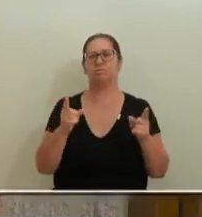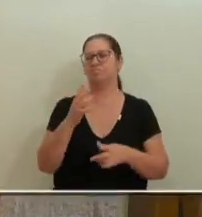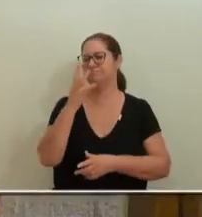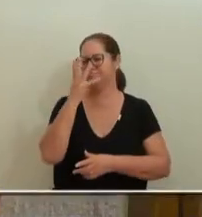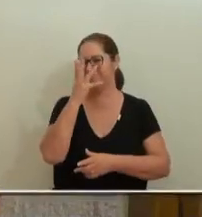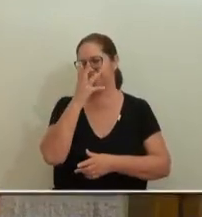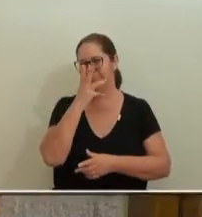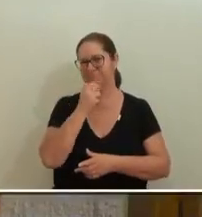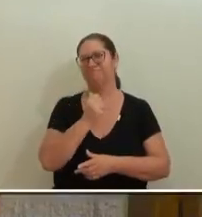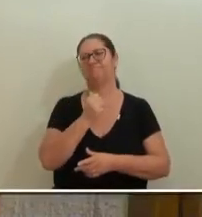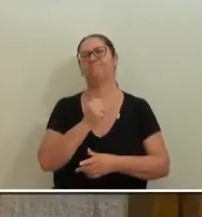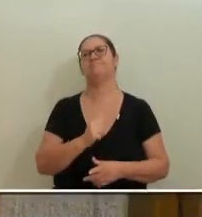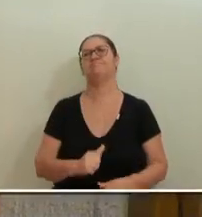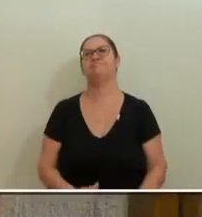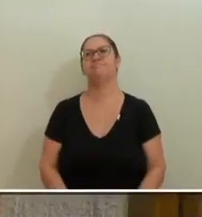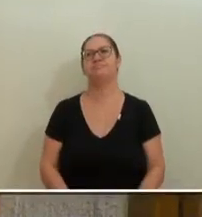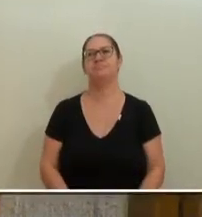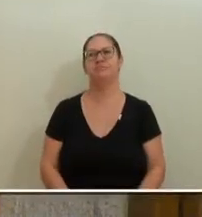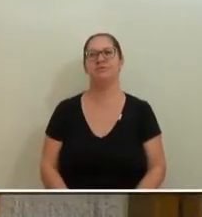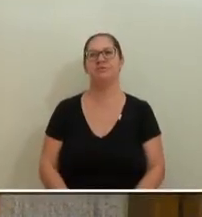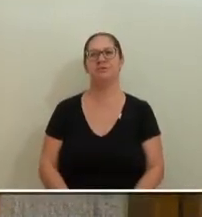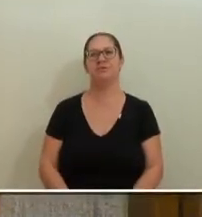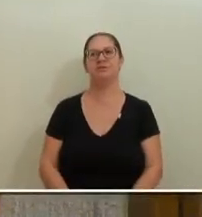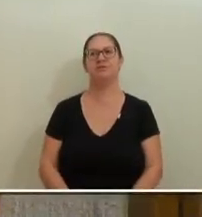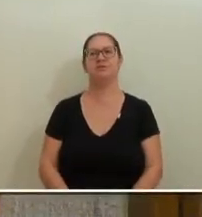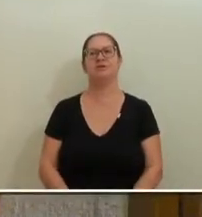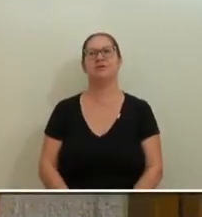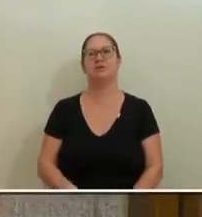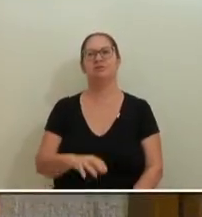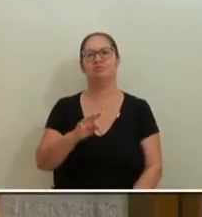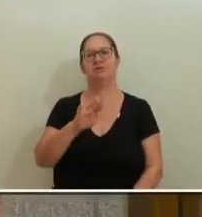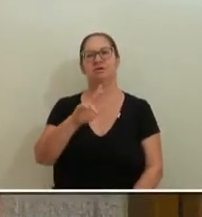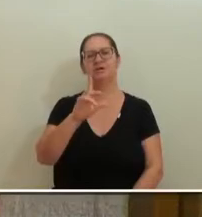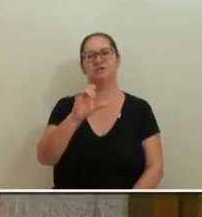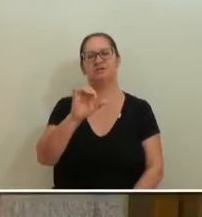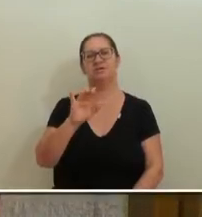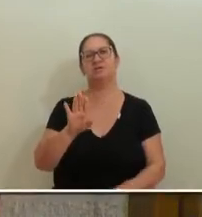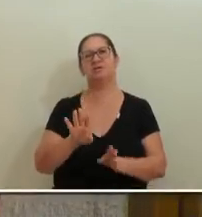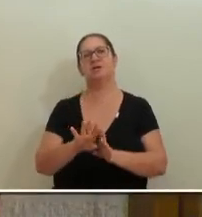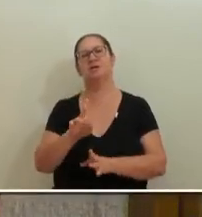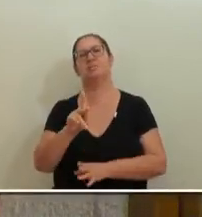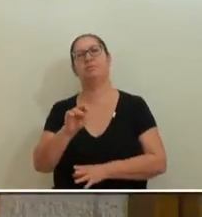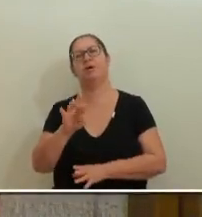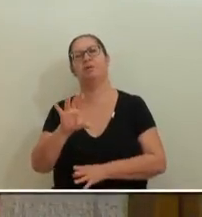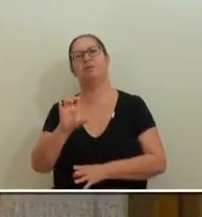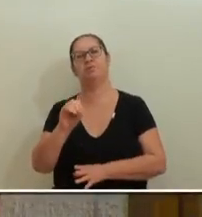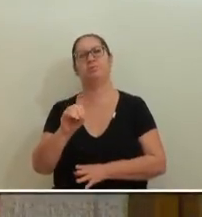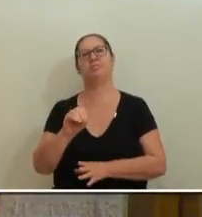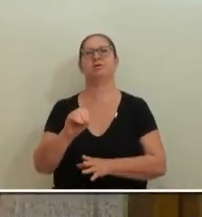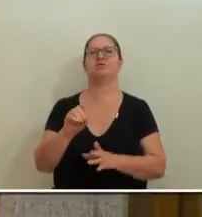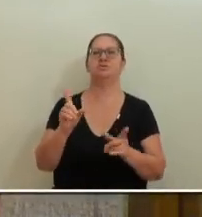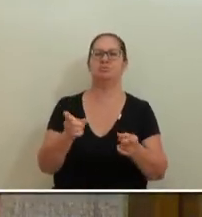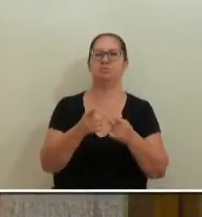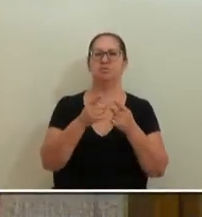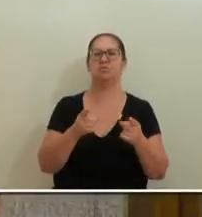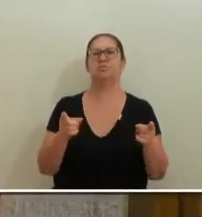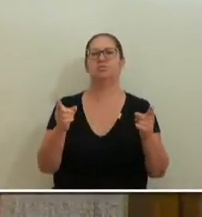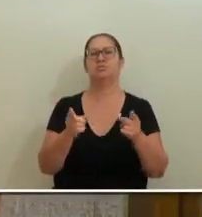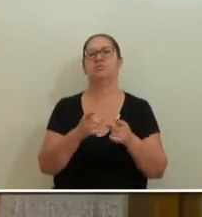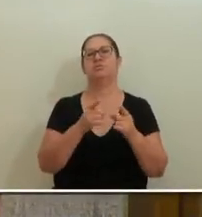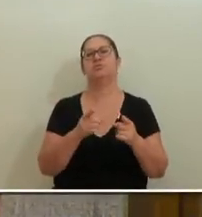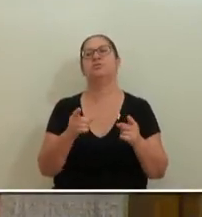Try Again, de Paul Anka e Frank Sinatra, arranjo de Paulo Matias, e Dancing Queen, da banda